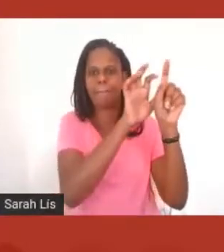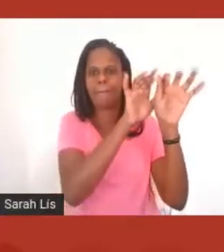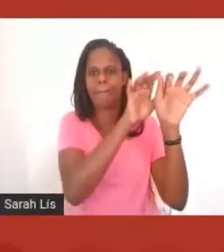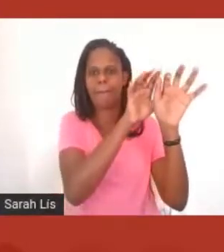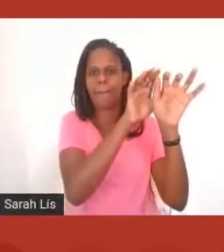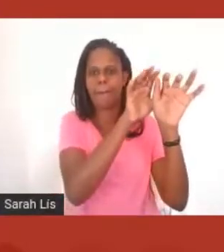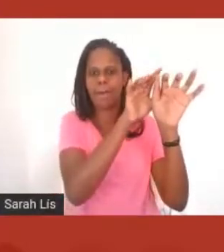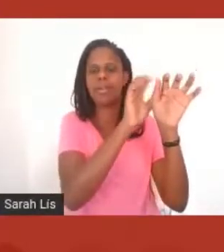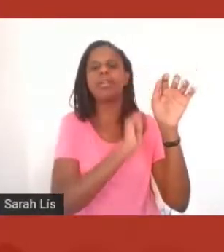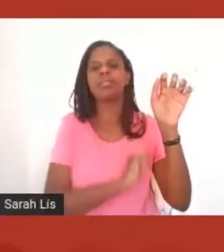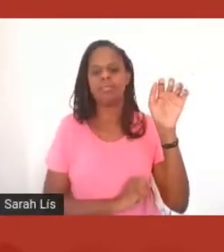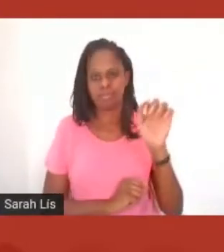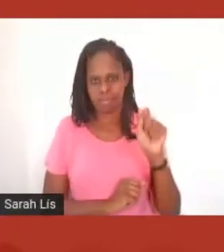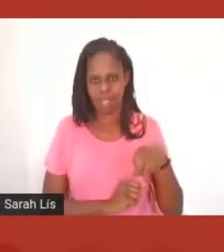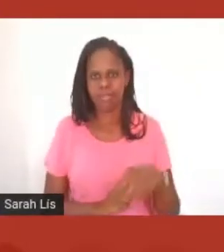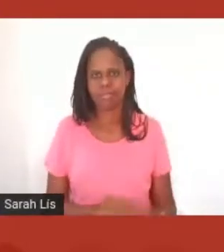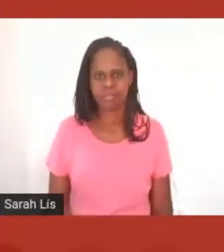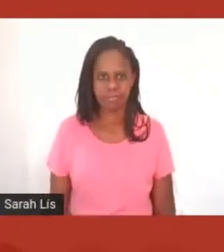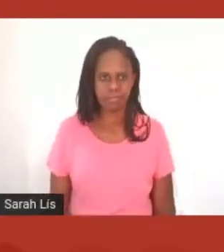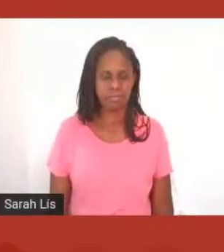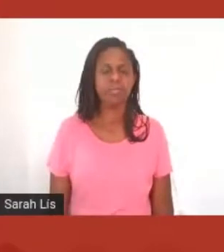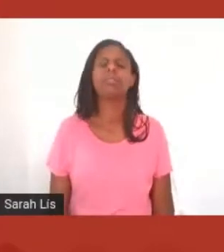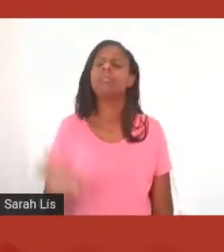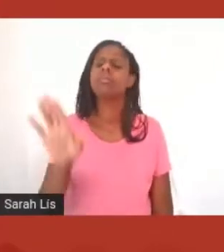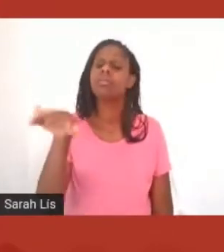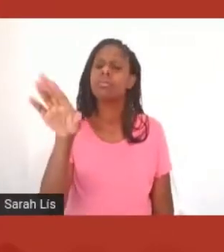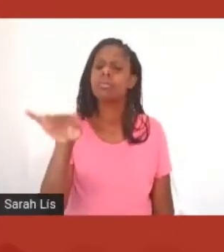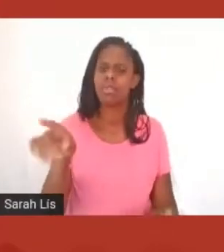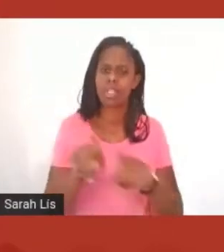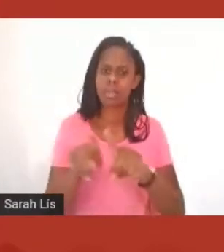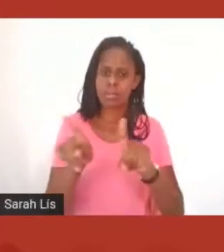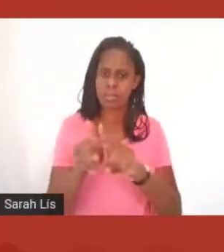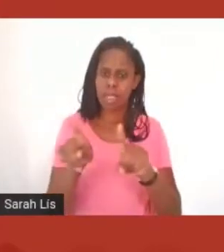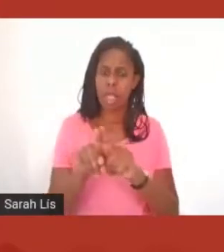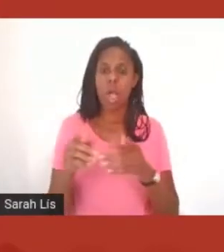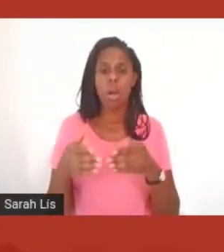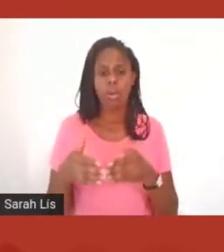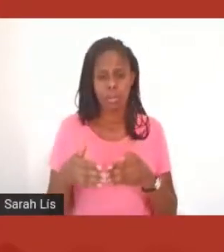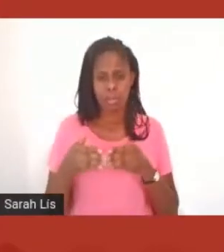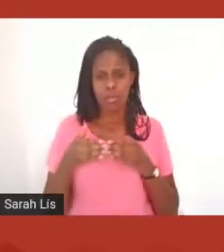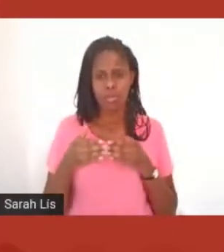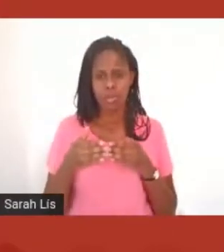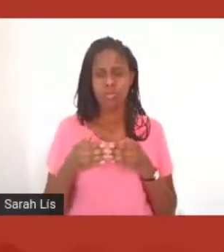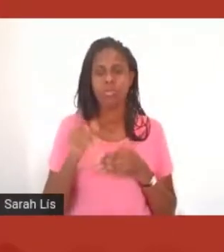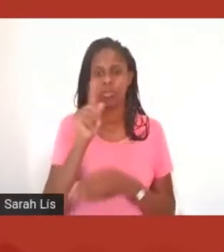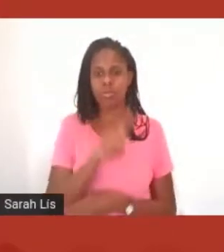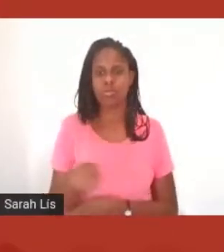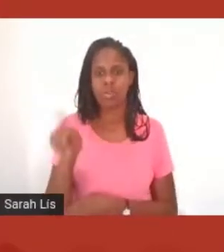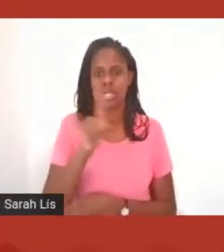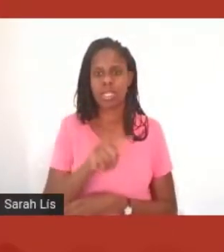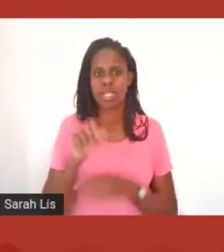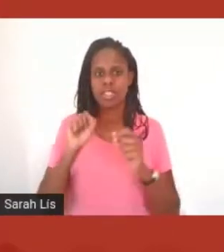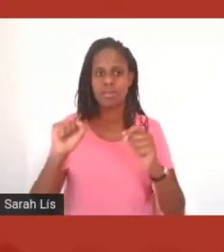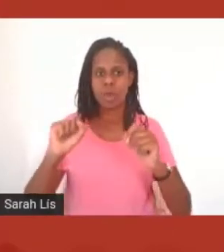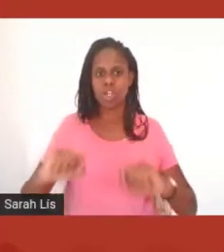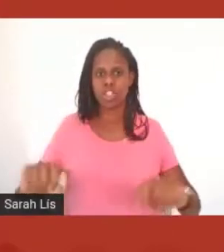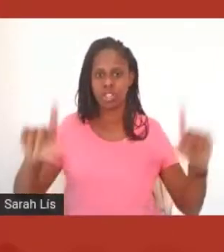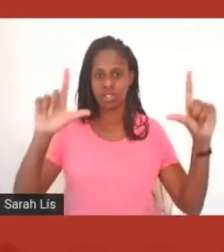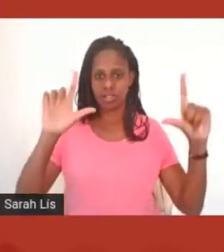todos. Pessoal, deixa eu só fazer uma observação. Por favor, compartilhem. Alguém compartilha a tela do Jamboard?